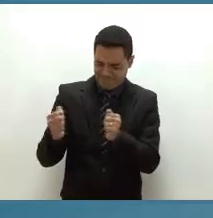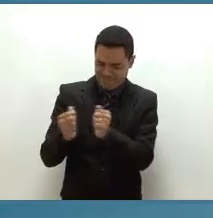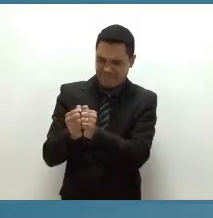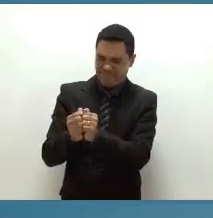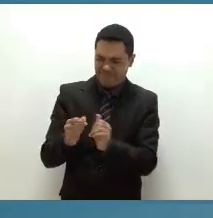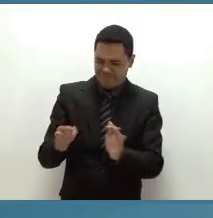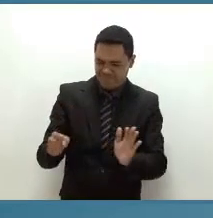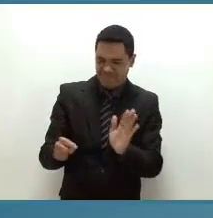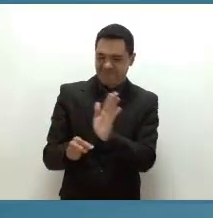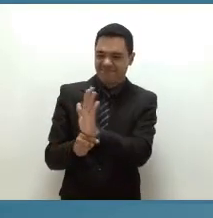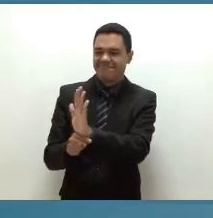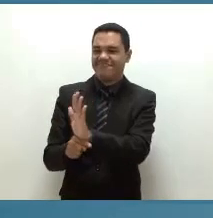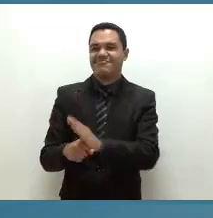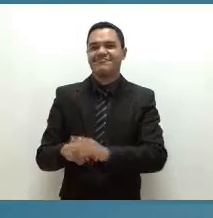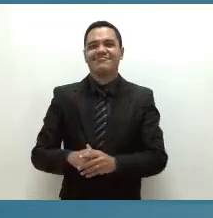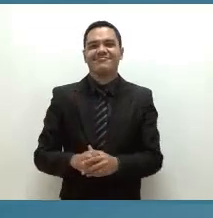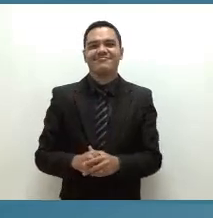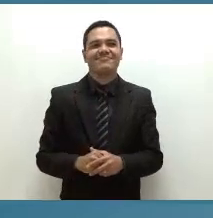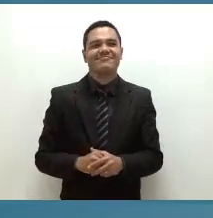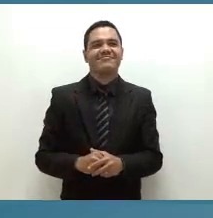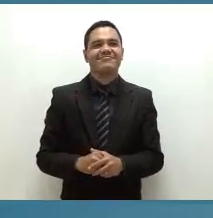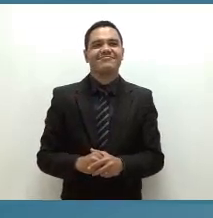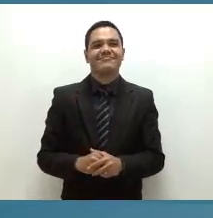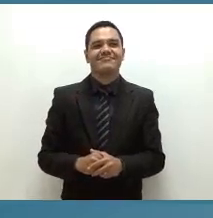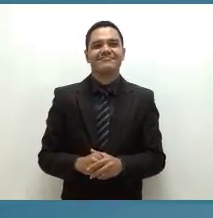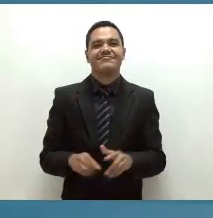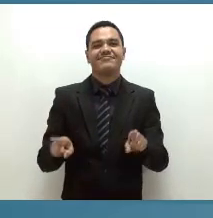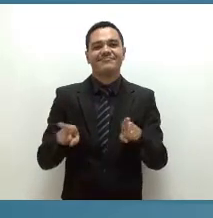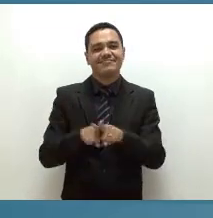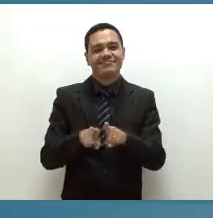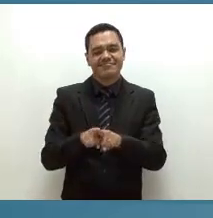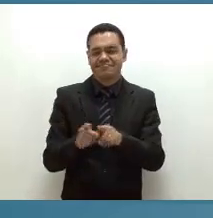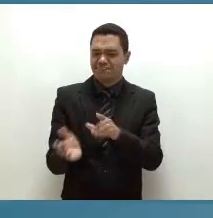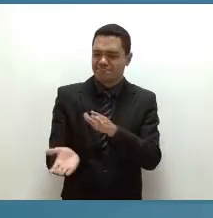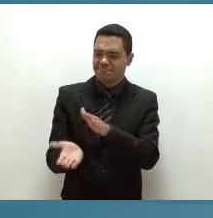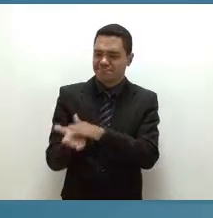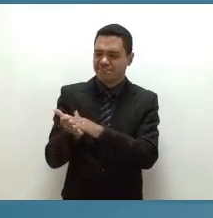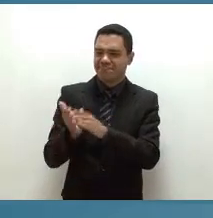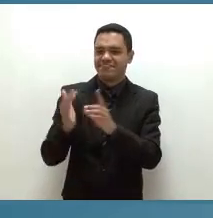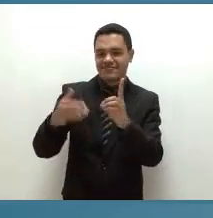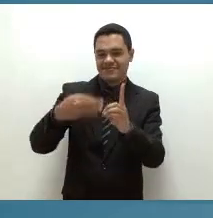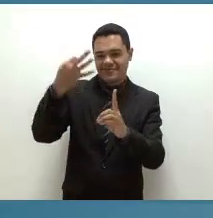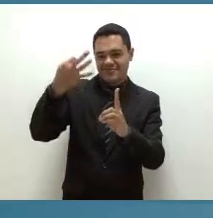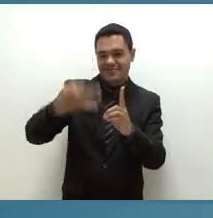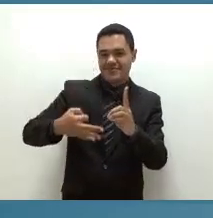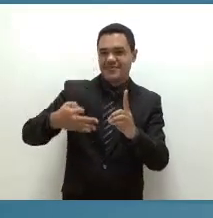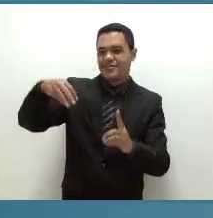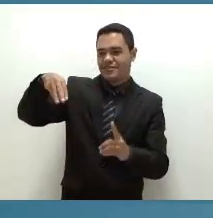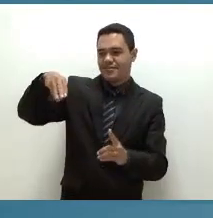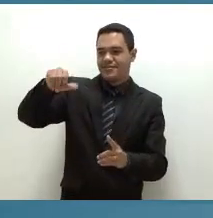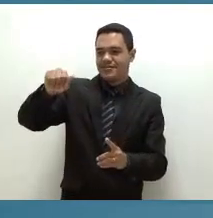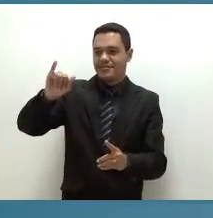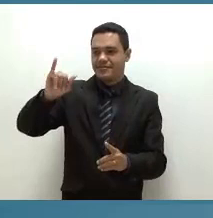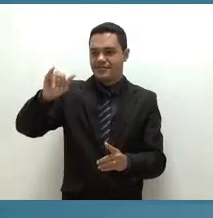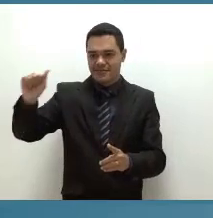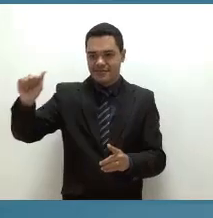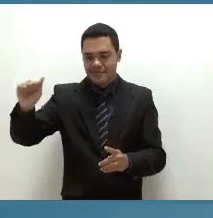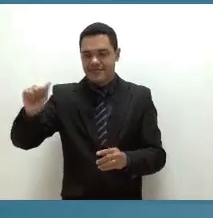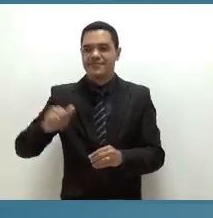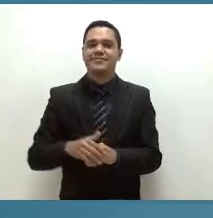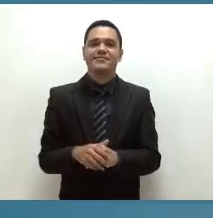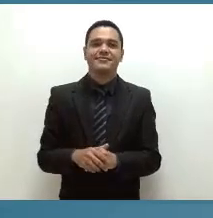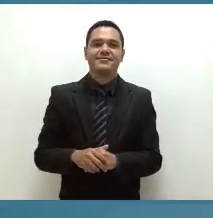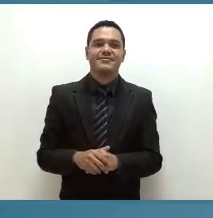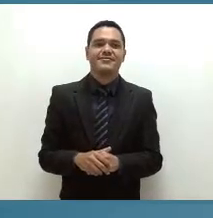também nesses próximos 2 anos. Quero parabenizar aqui o desembargador Maia. Desembargador